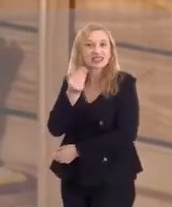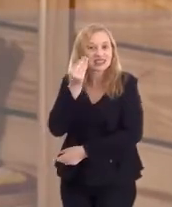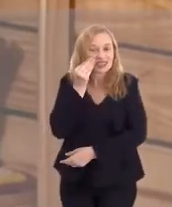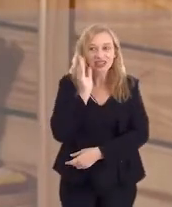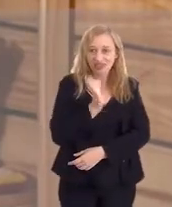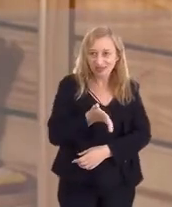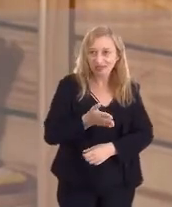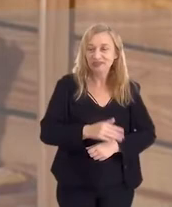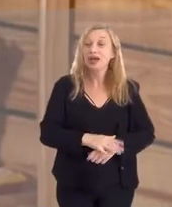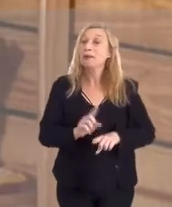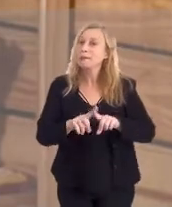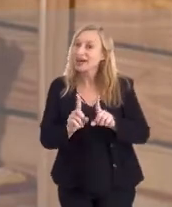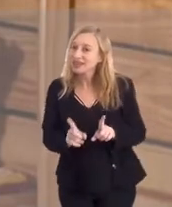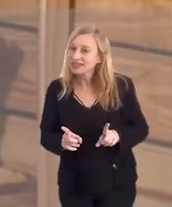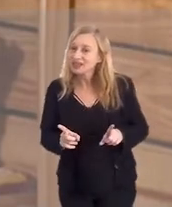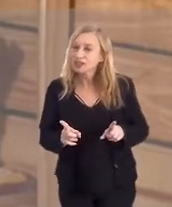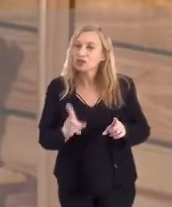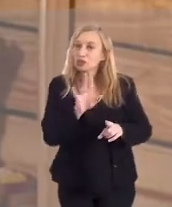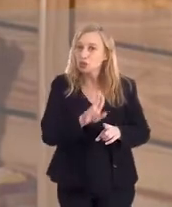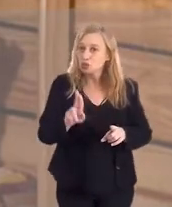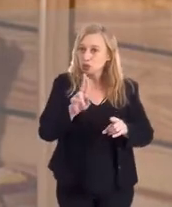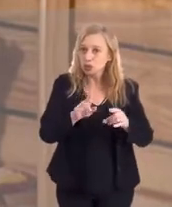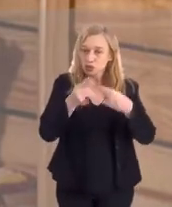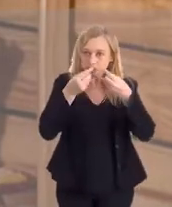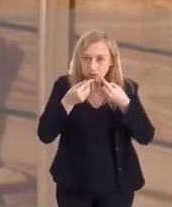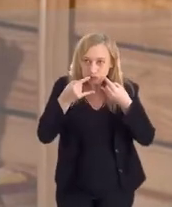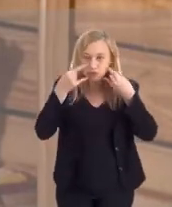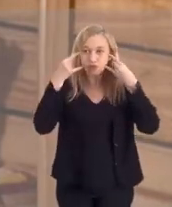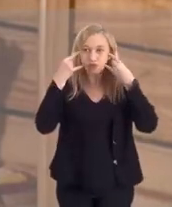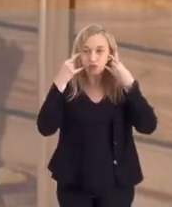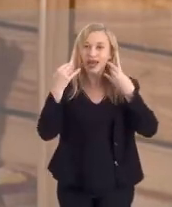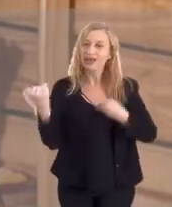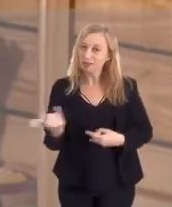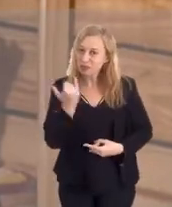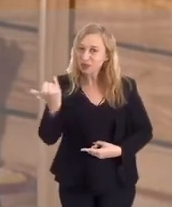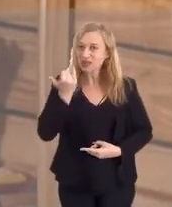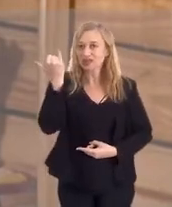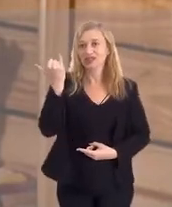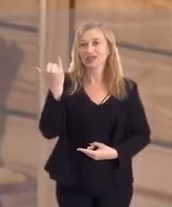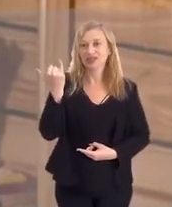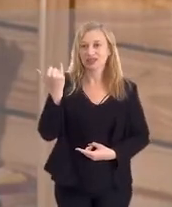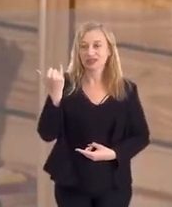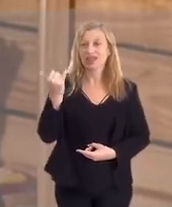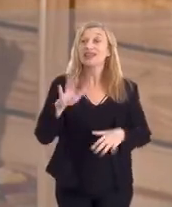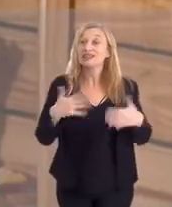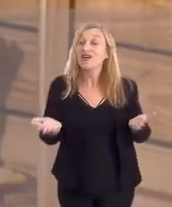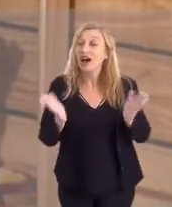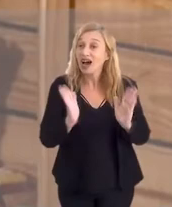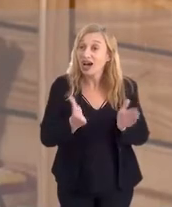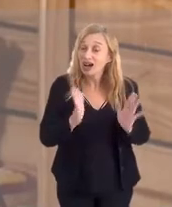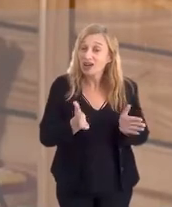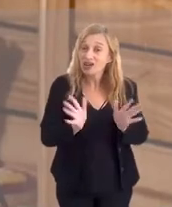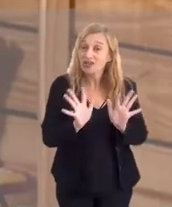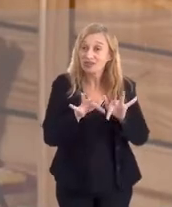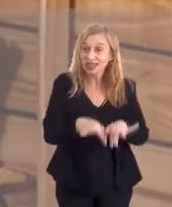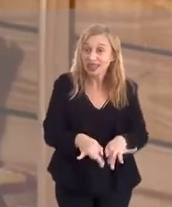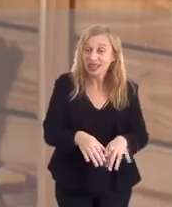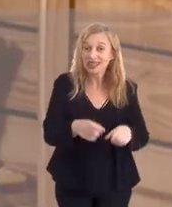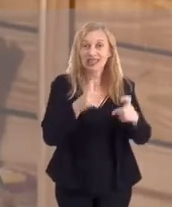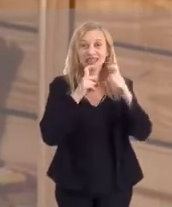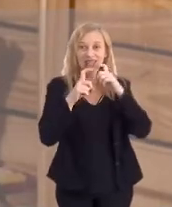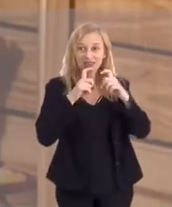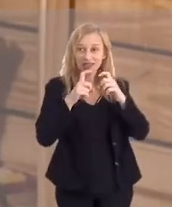vacinadas e testadas. Mas o uso da máscara é muito importante. Então, agora, quando